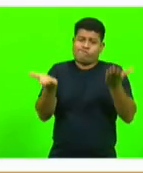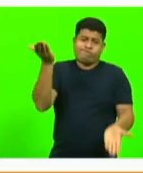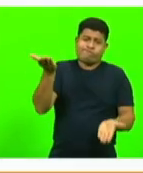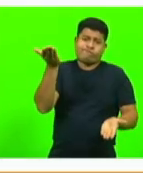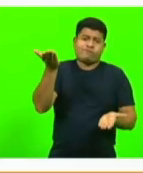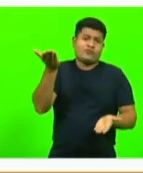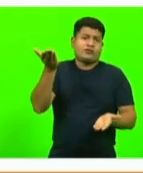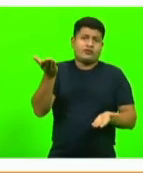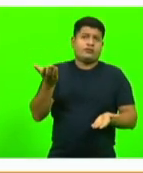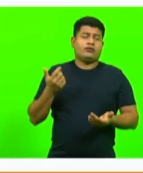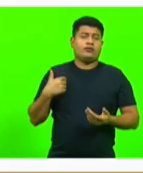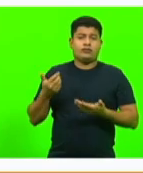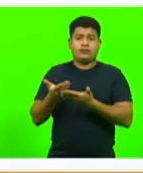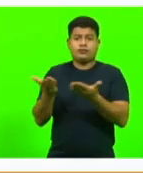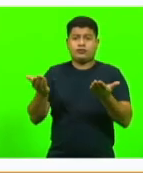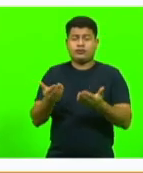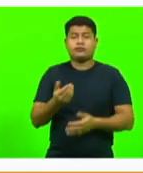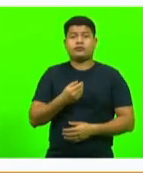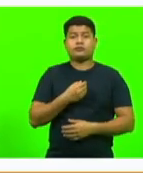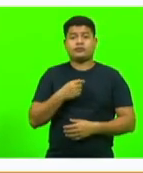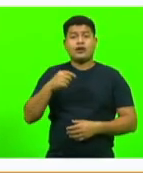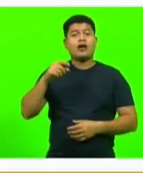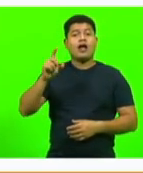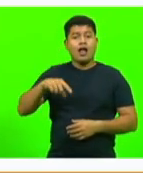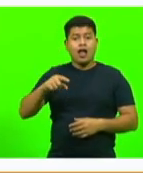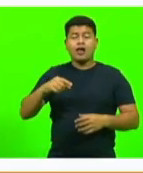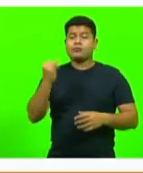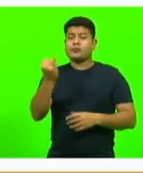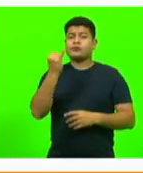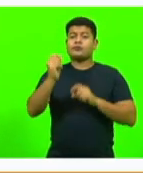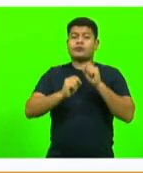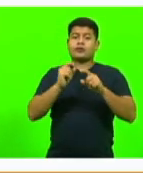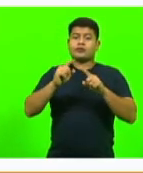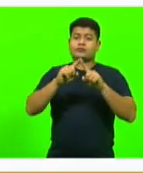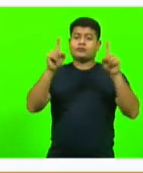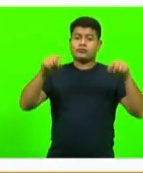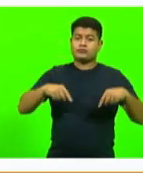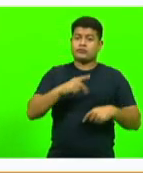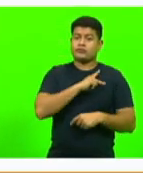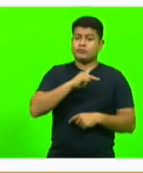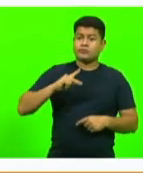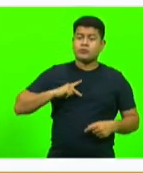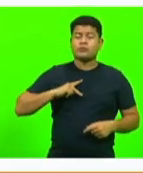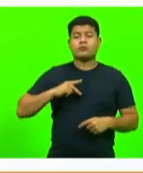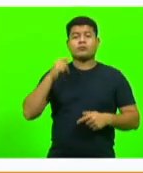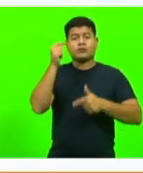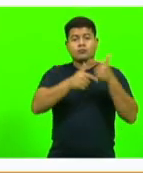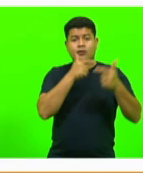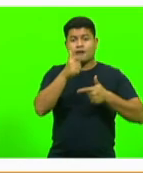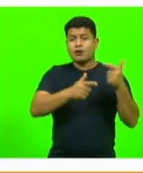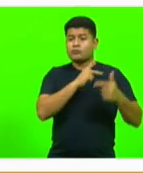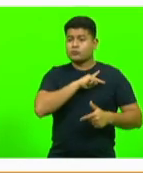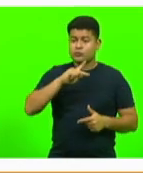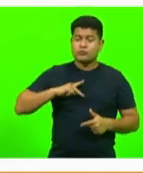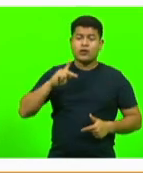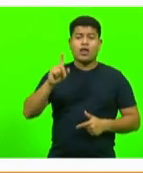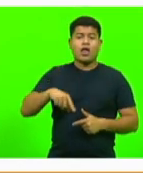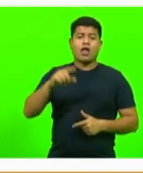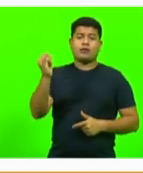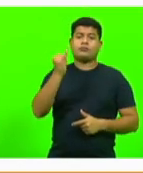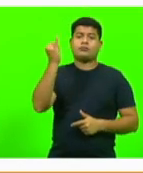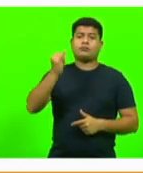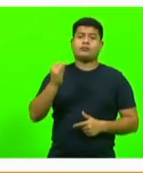vive na condição que vive o serviço público é fundamental e o serviço público é passas e o